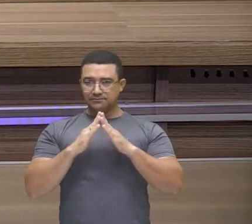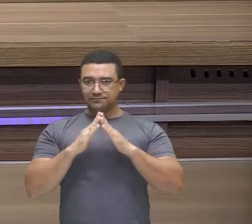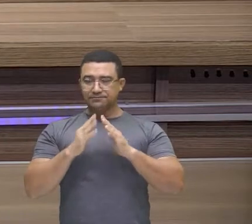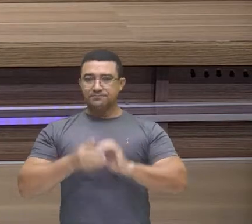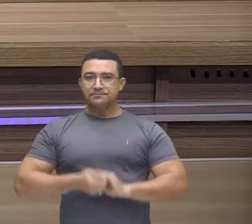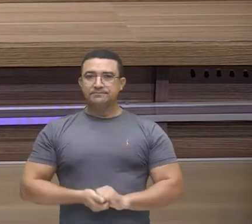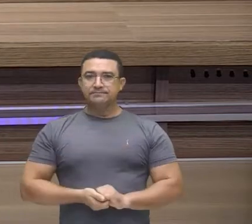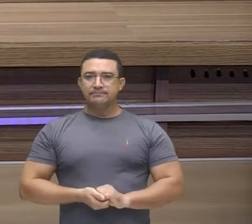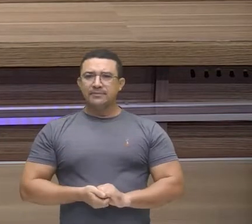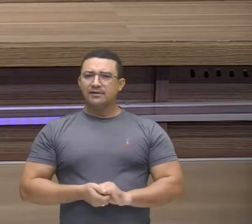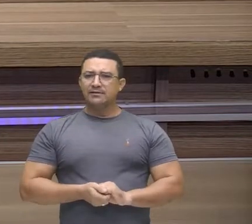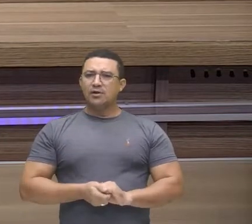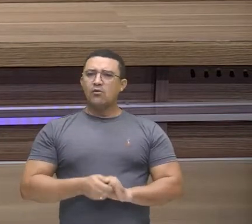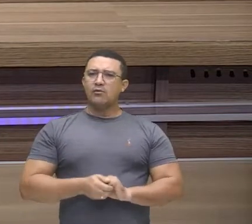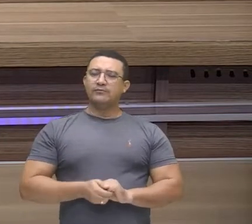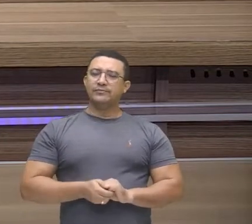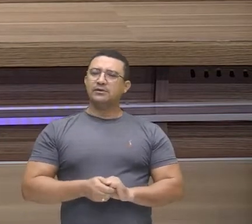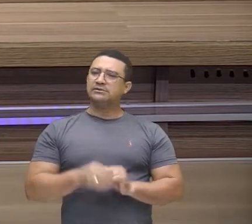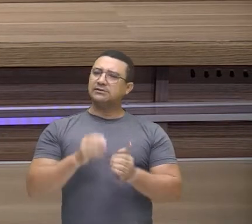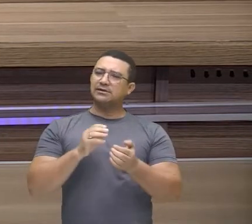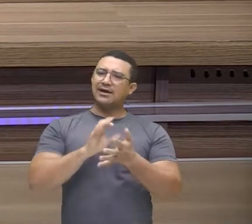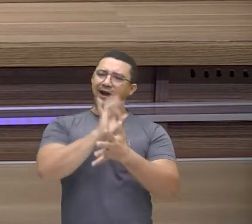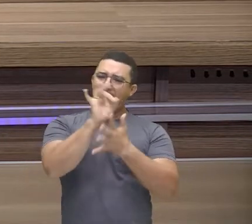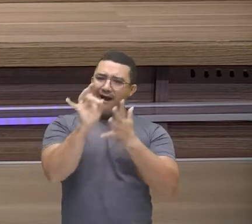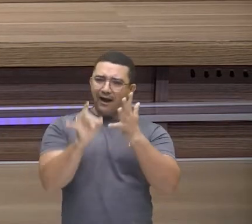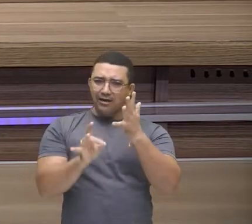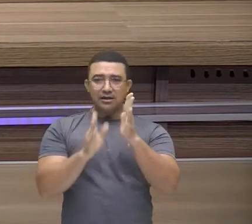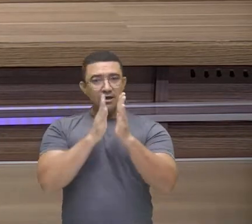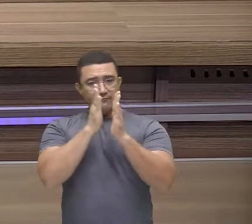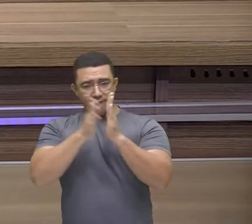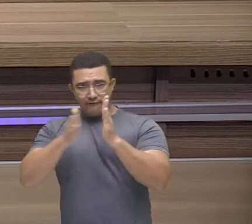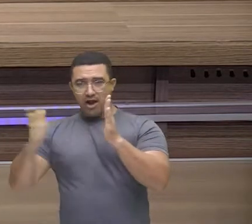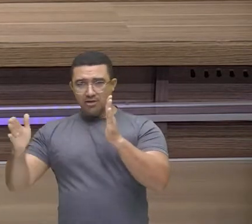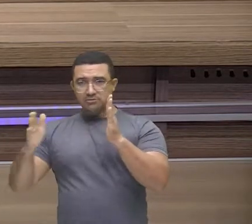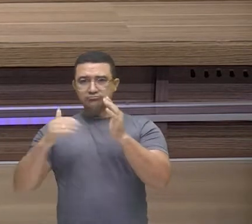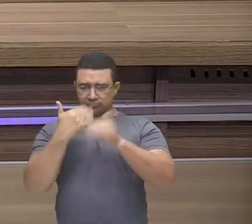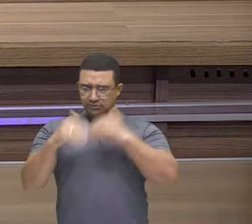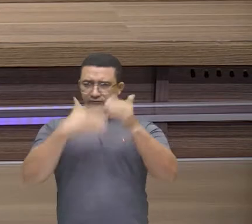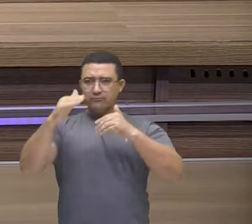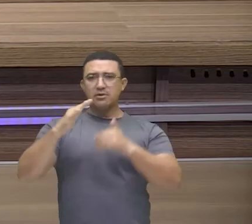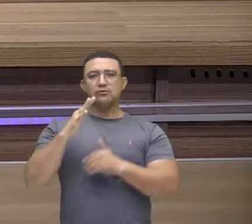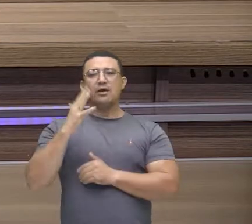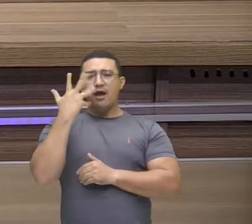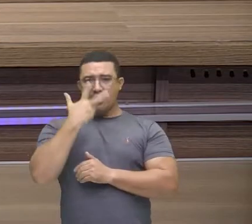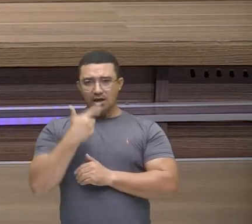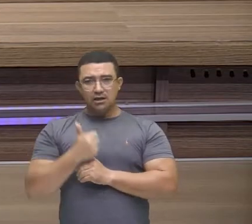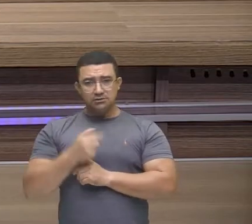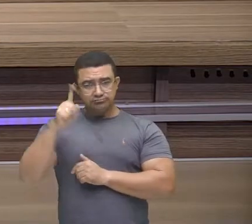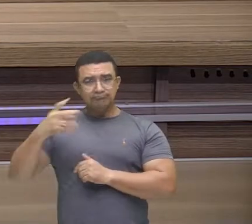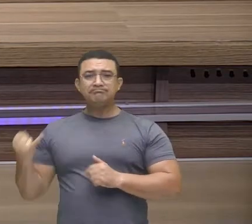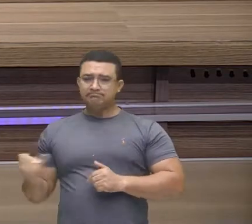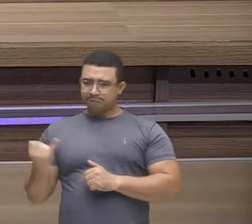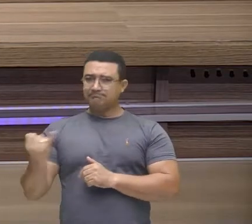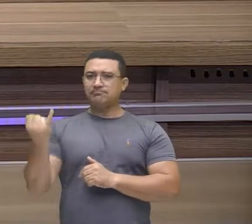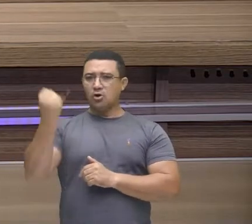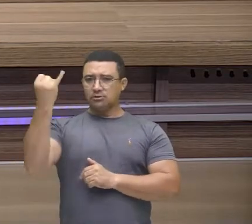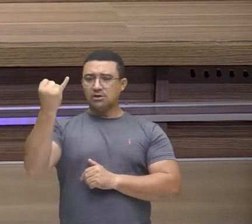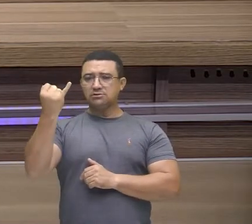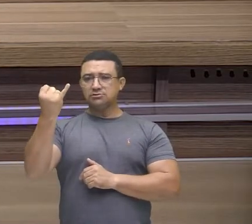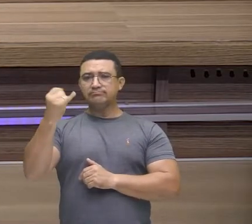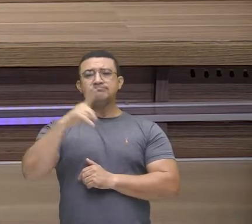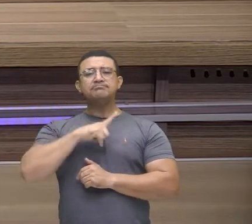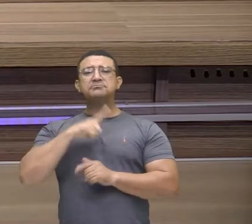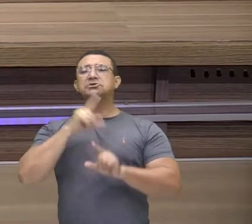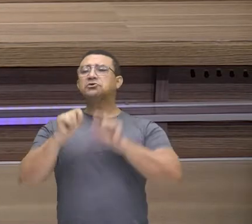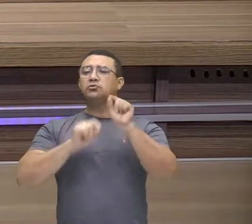cada fase do desenvolvimento dessa criança, ela é fundamental para que a gente tenha exatamente